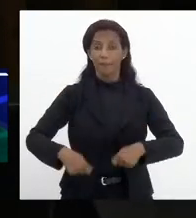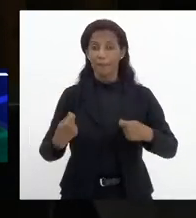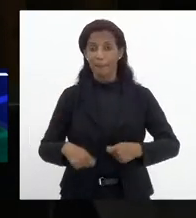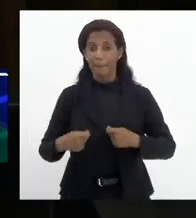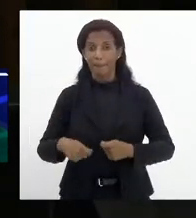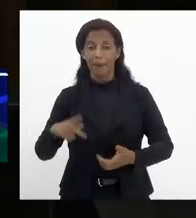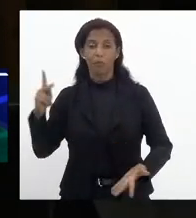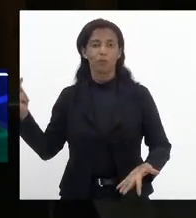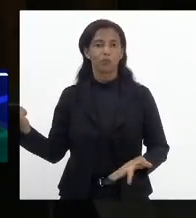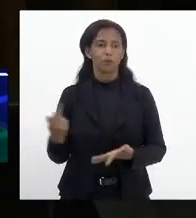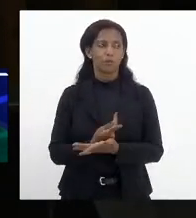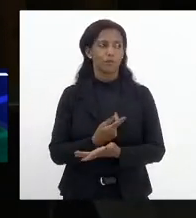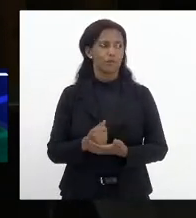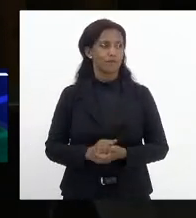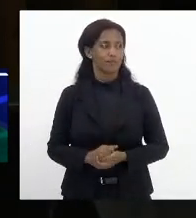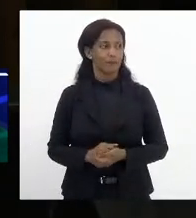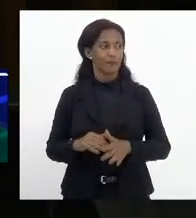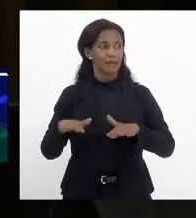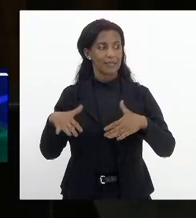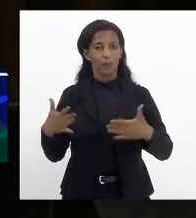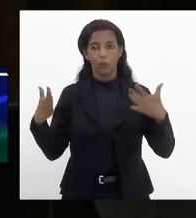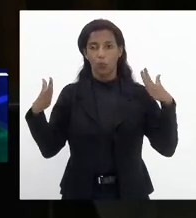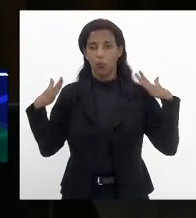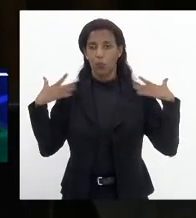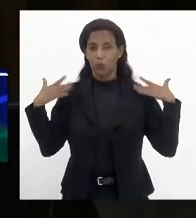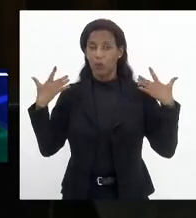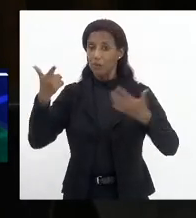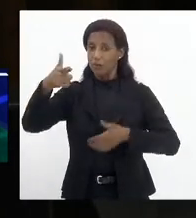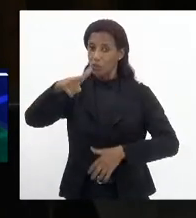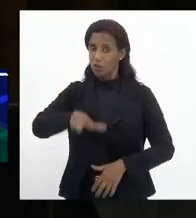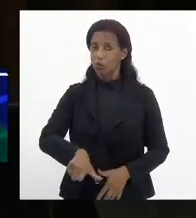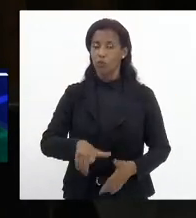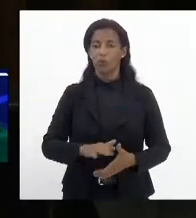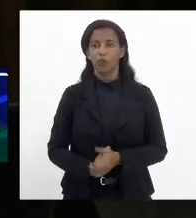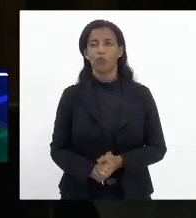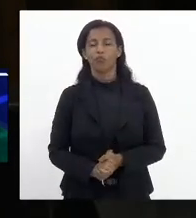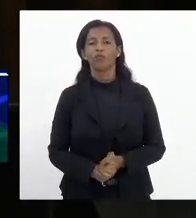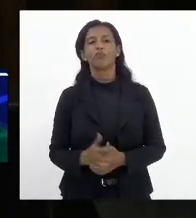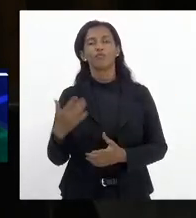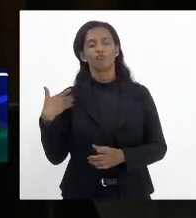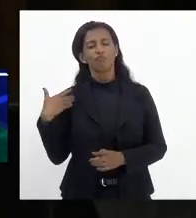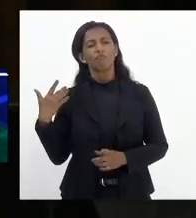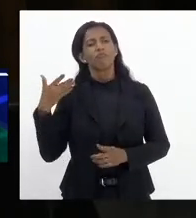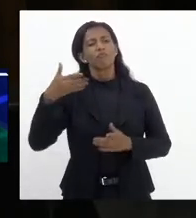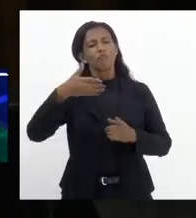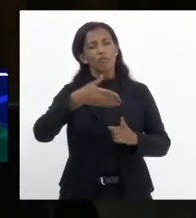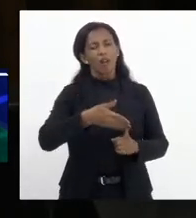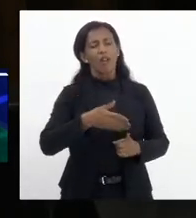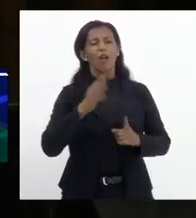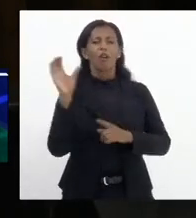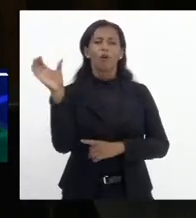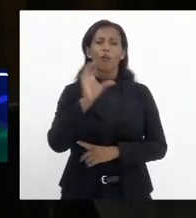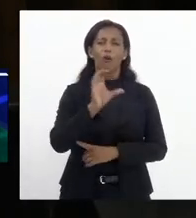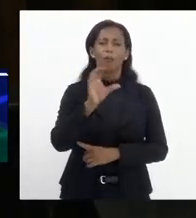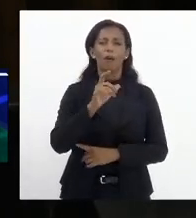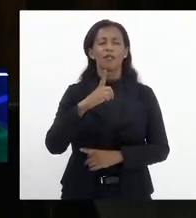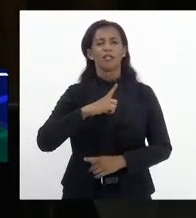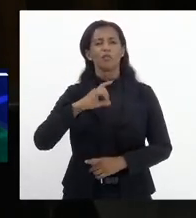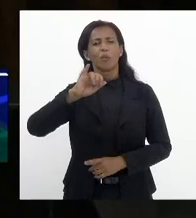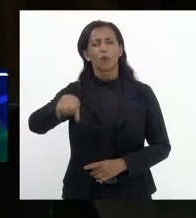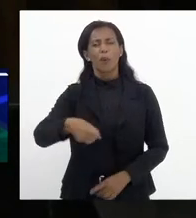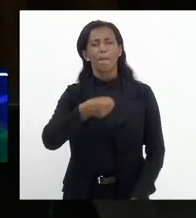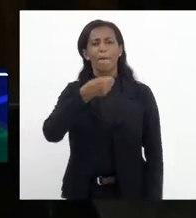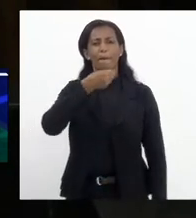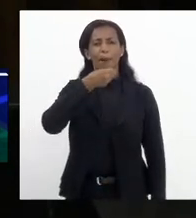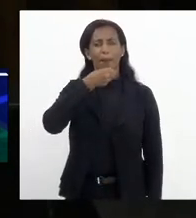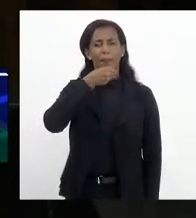ser realizadas. Então, com muita alegria, mais uma vez, estive em Copacabana, tive a oportunidade de falar